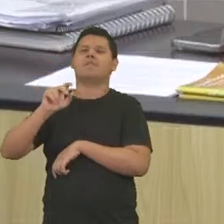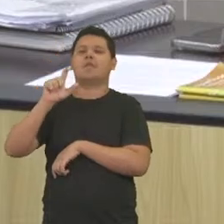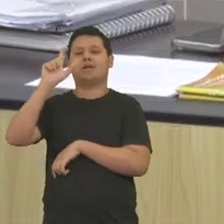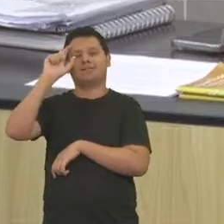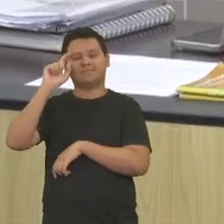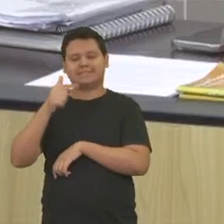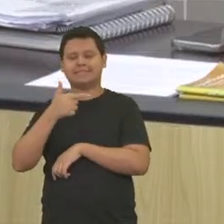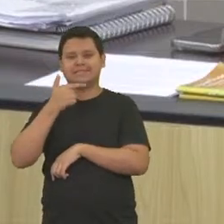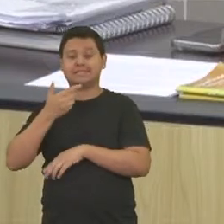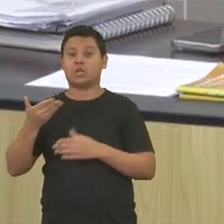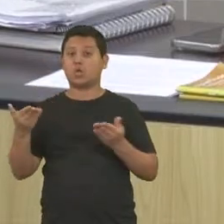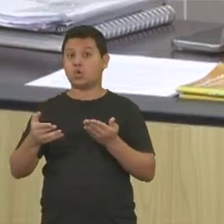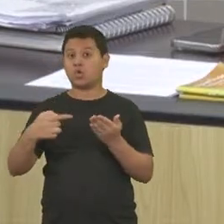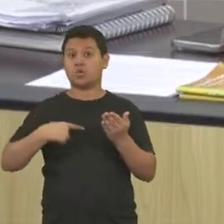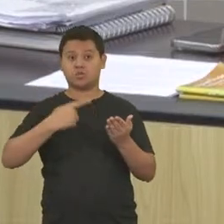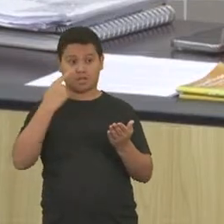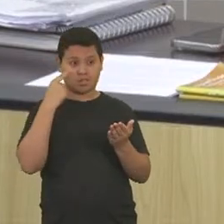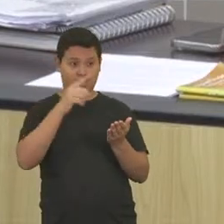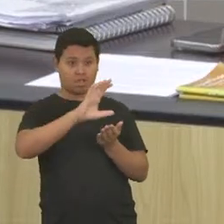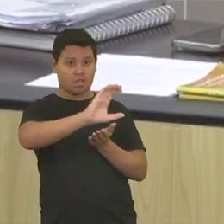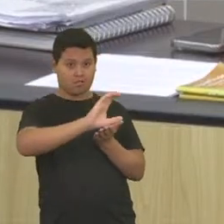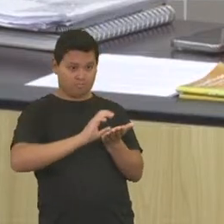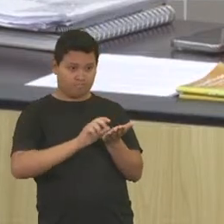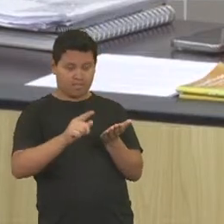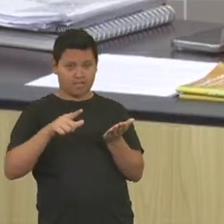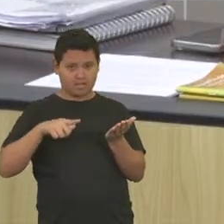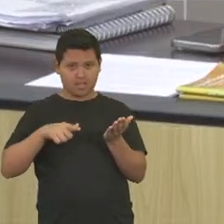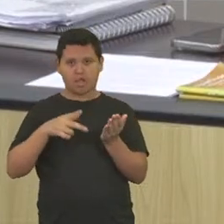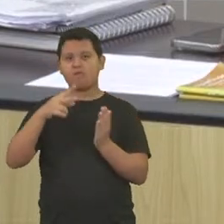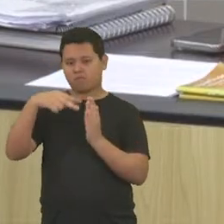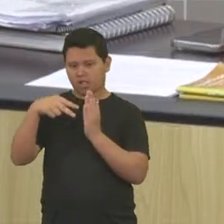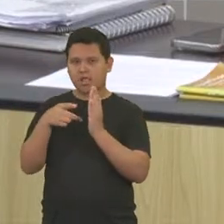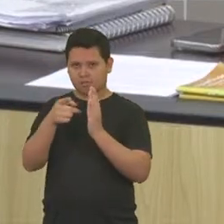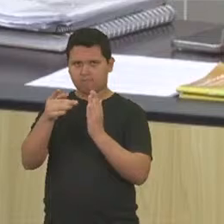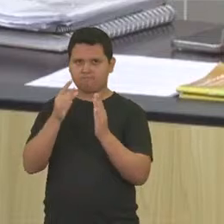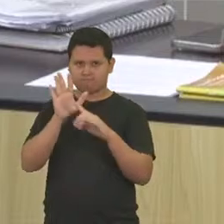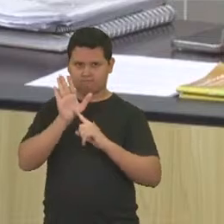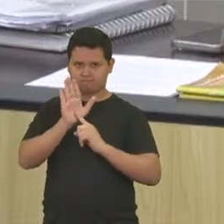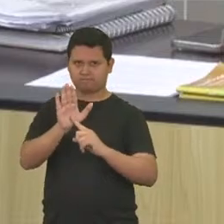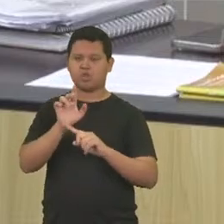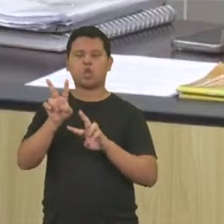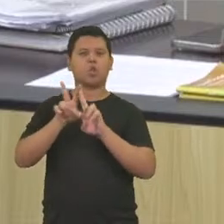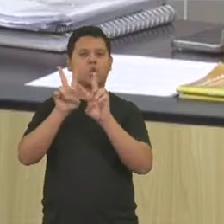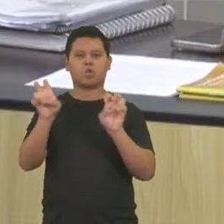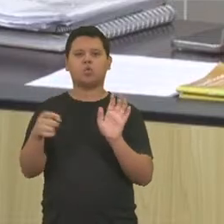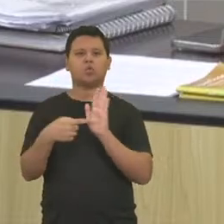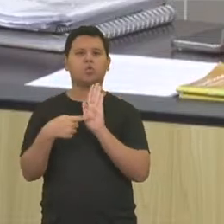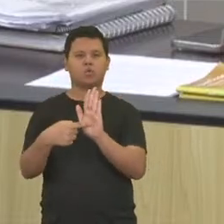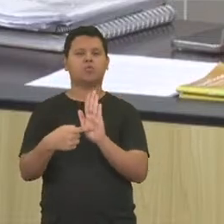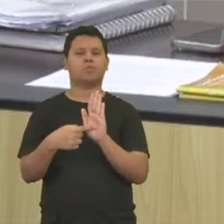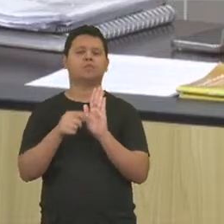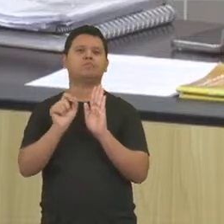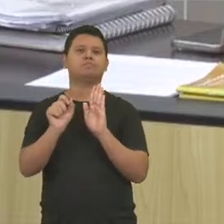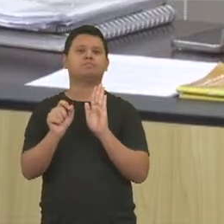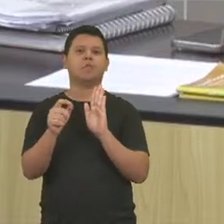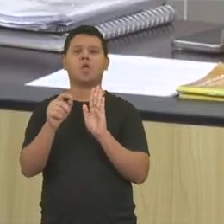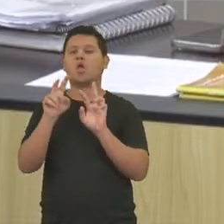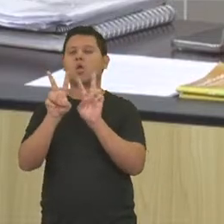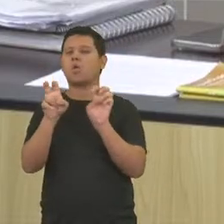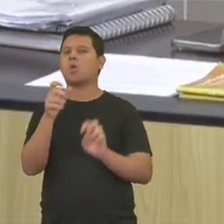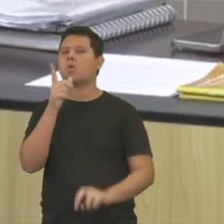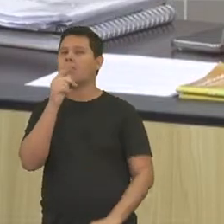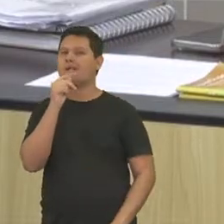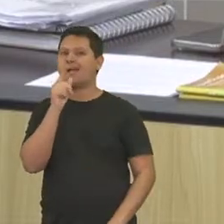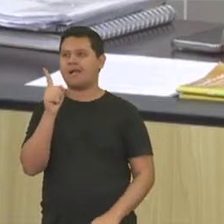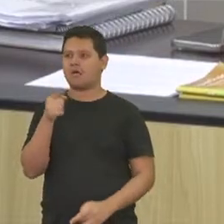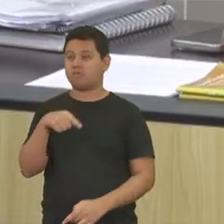hoje colocou essa emenda que eu vou ler posteriormente, no momento, sobre as questões da água,